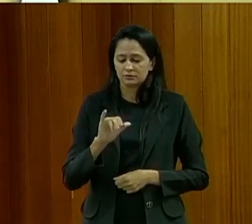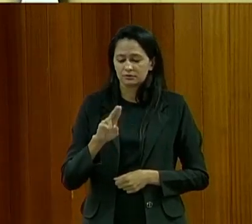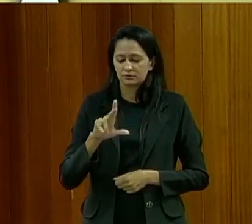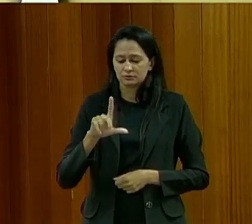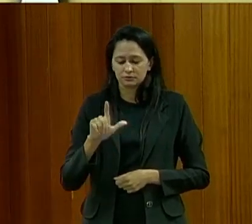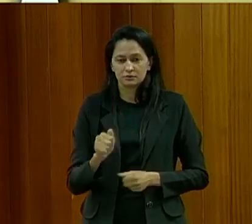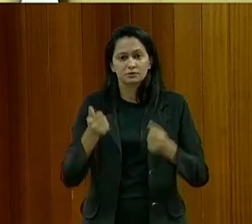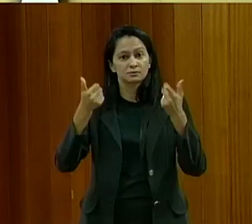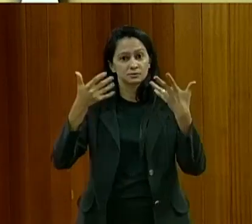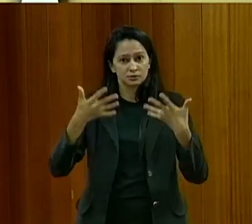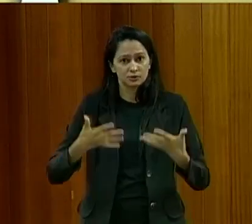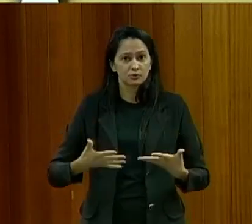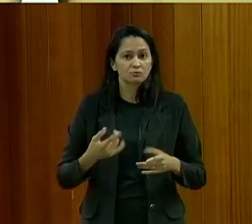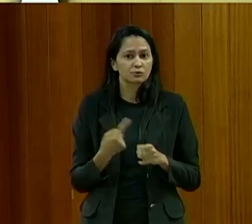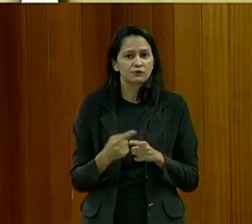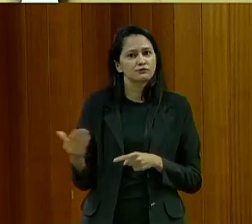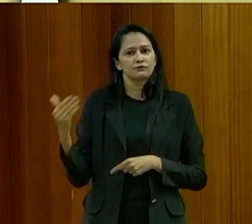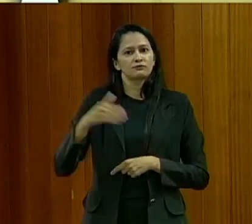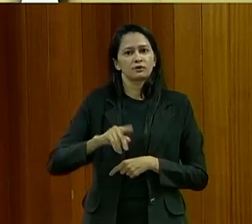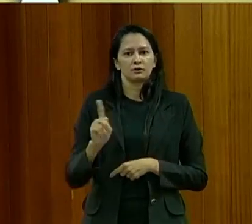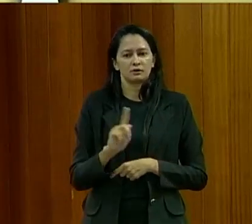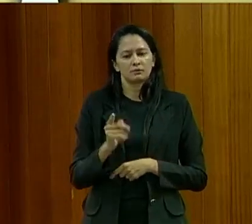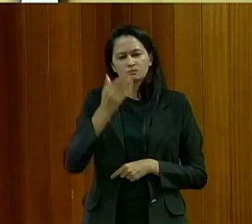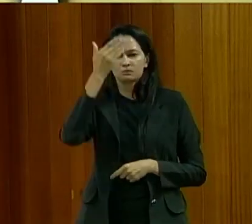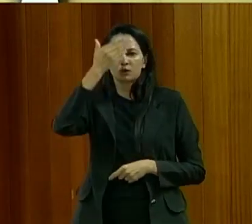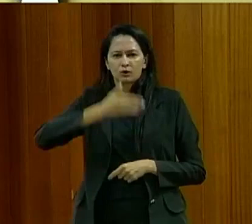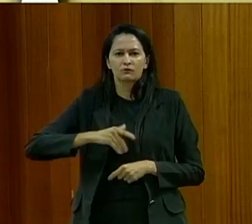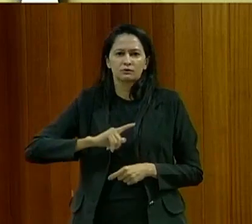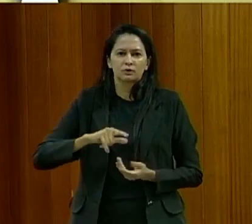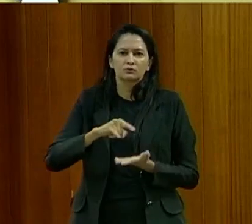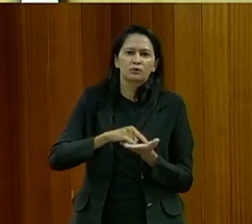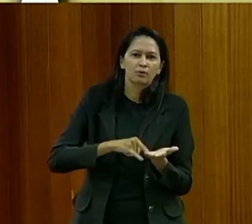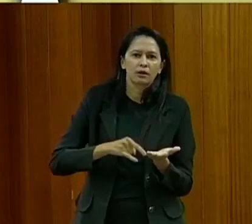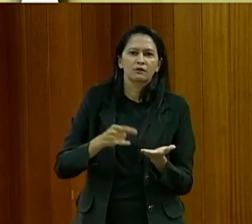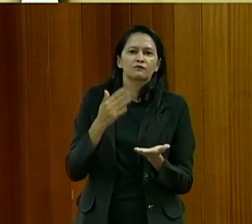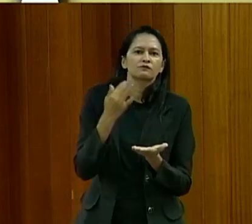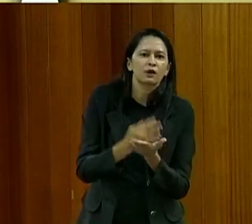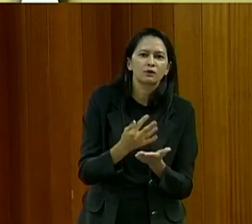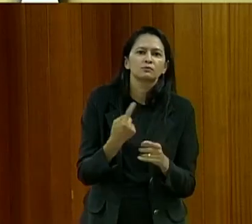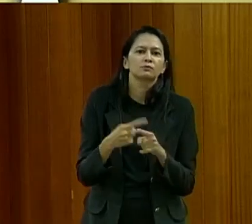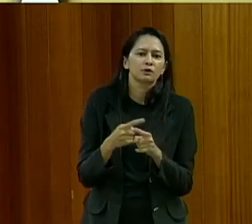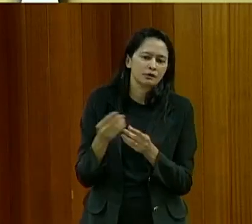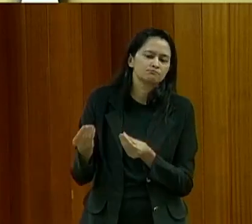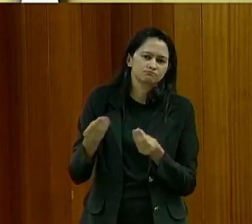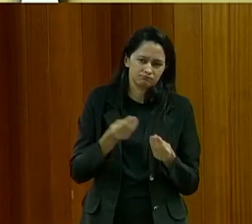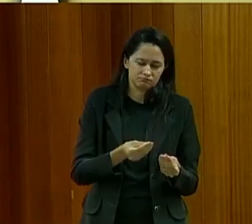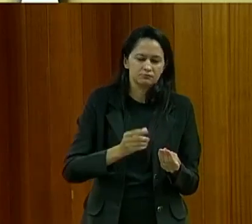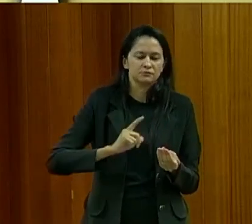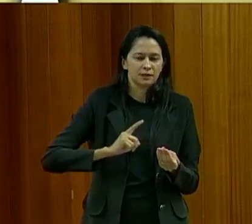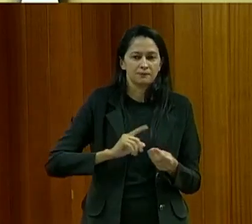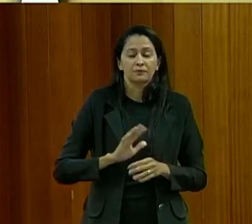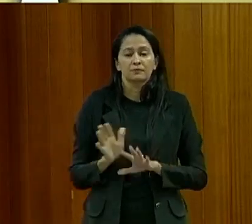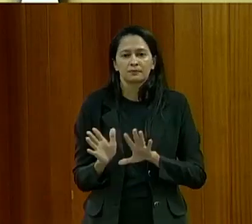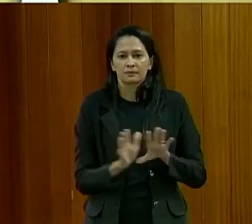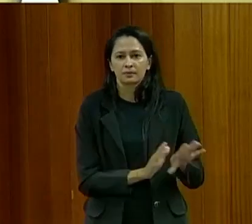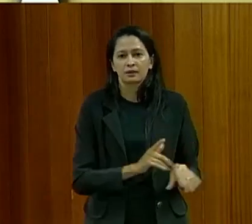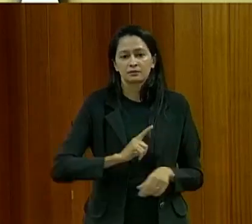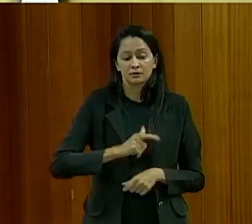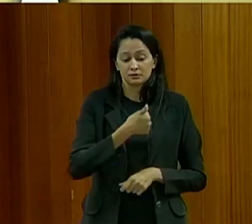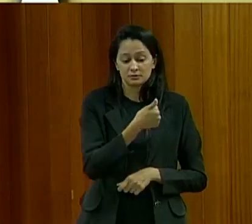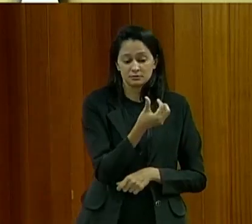Recanto justificou a sua ausência por meio de ofício. 16 requerimentos foram